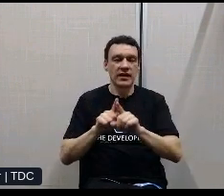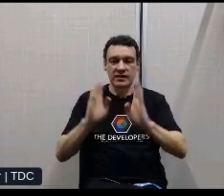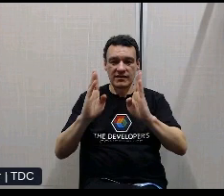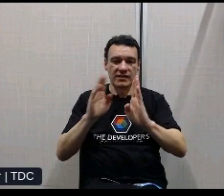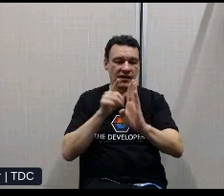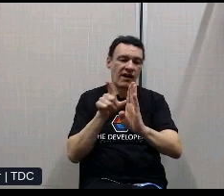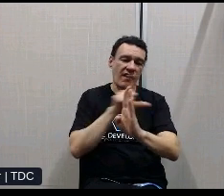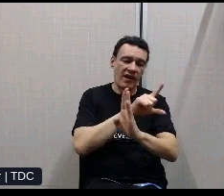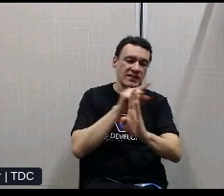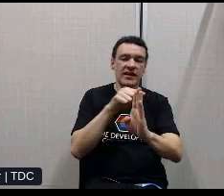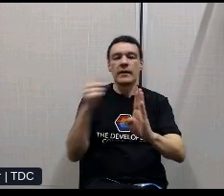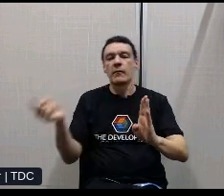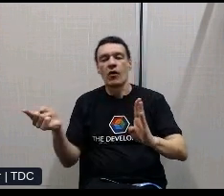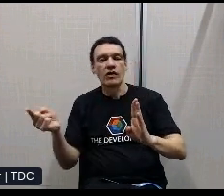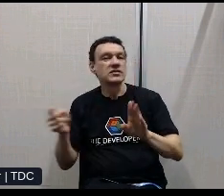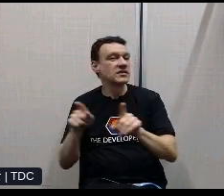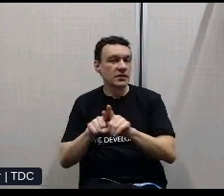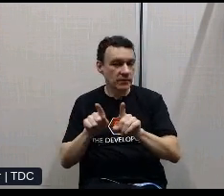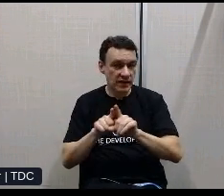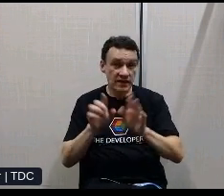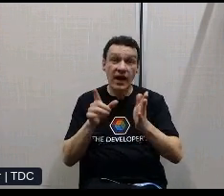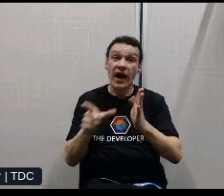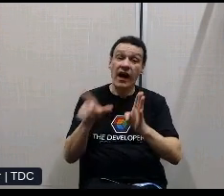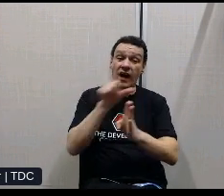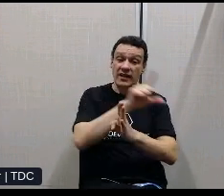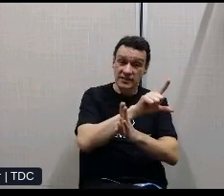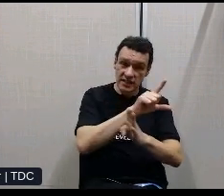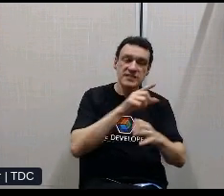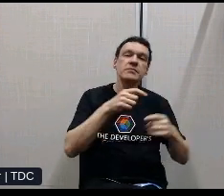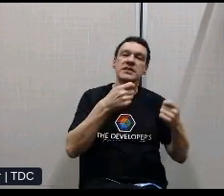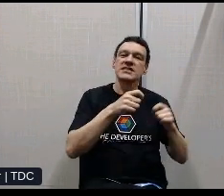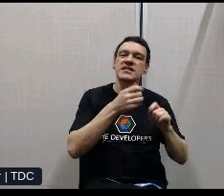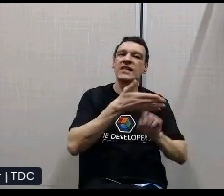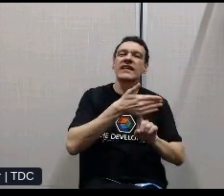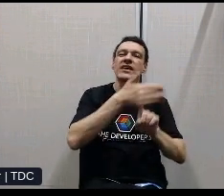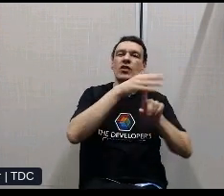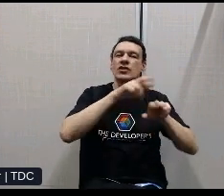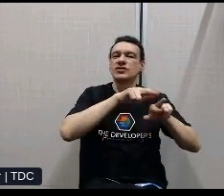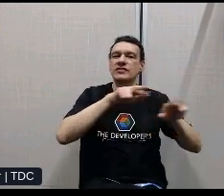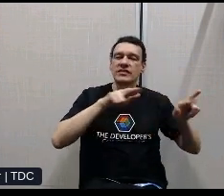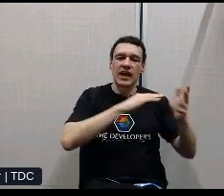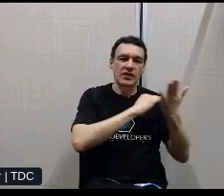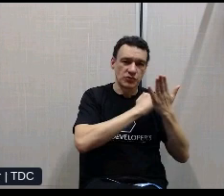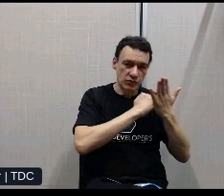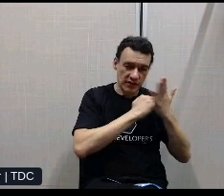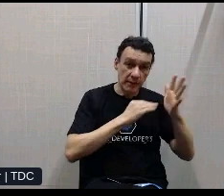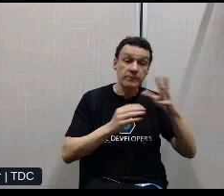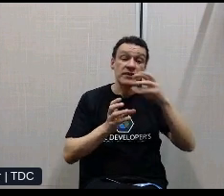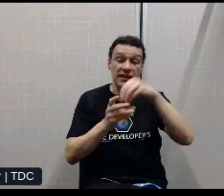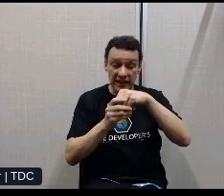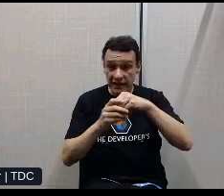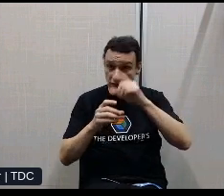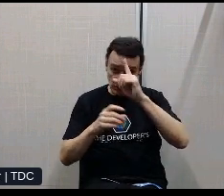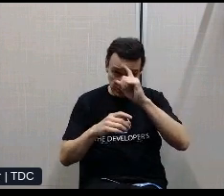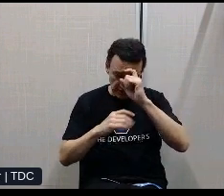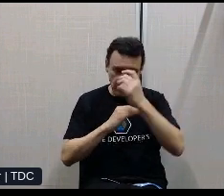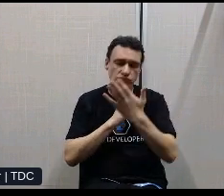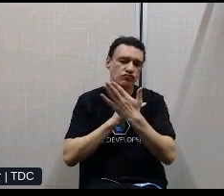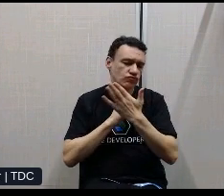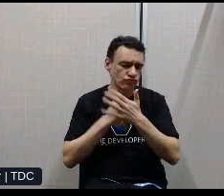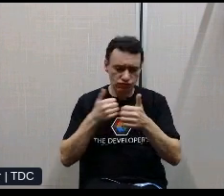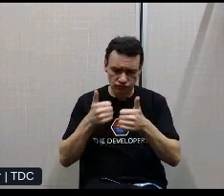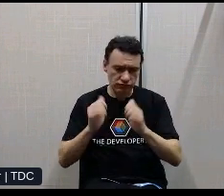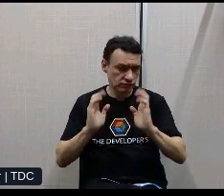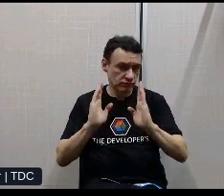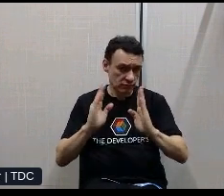as tecnologias no hospital, ter as condições adequadas para o seu tratamento. E o pós também, a gente vai